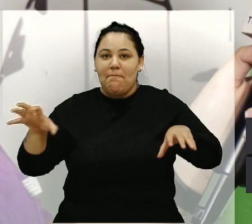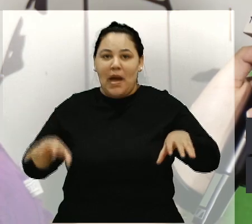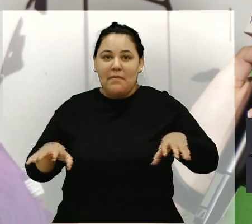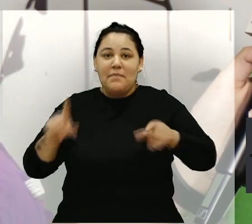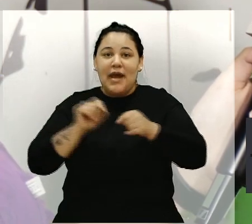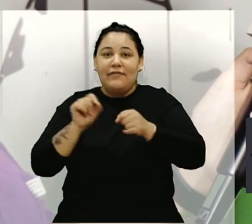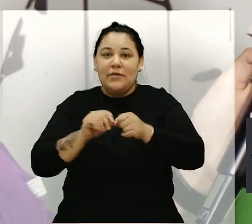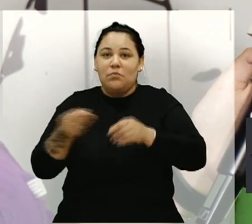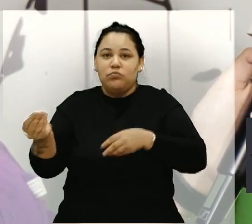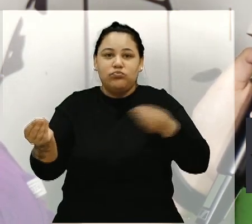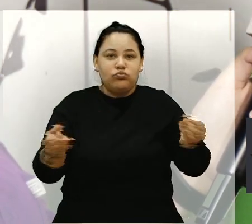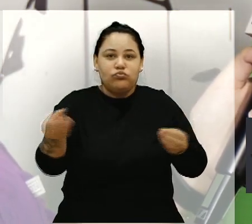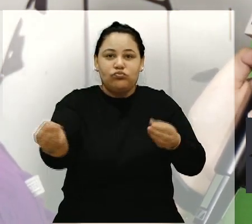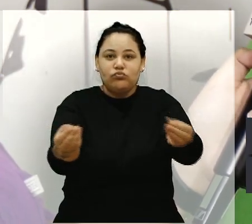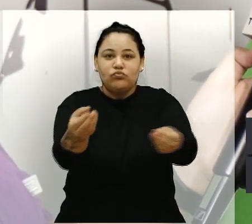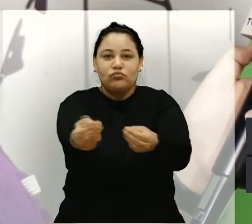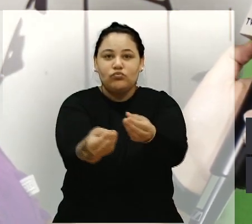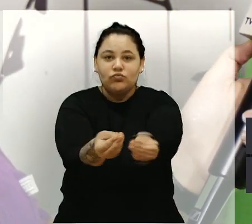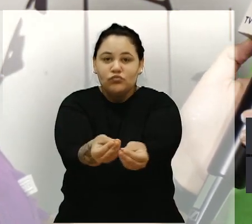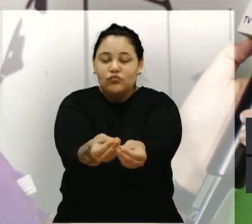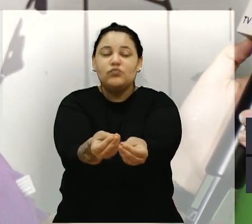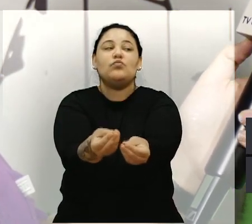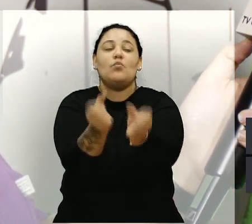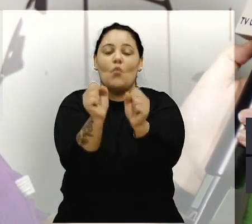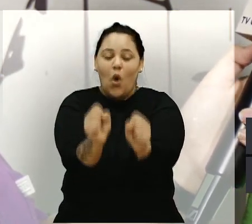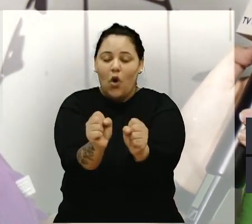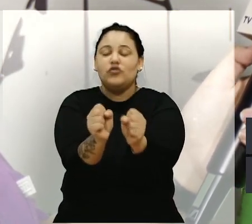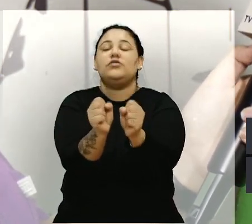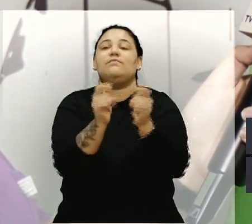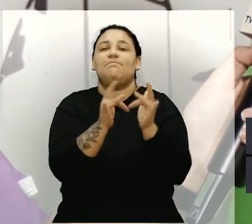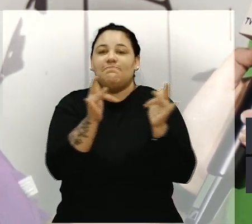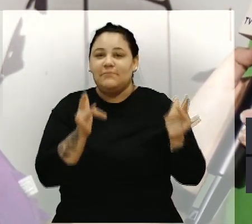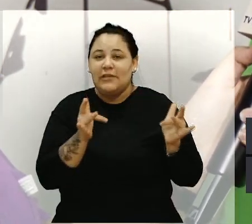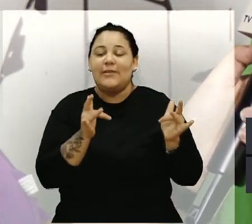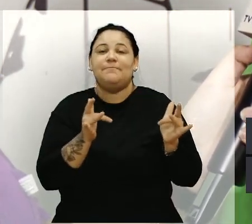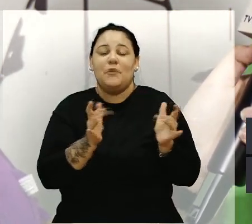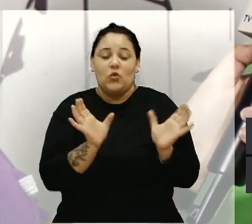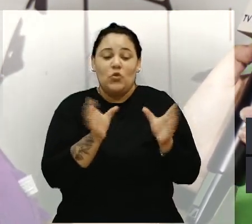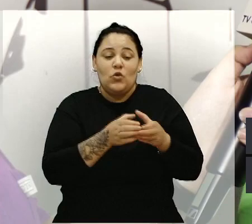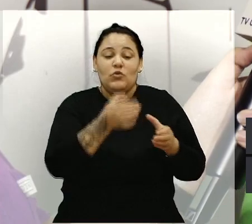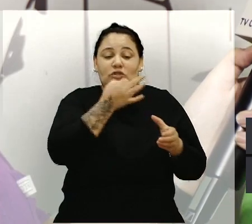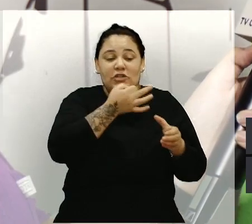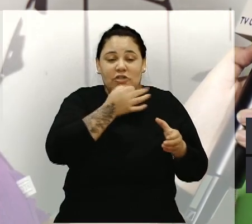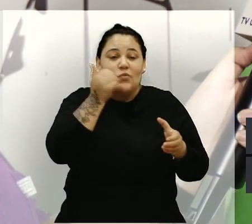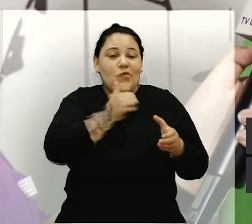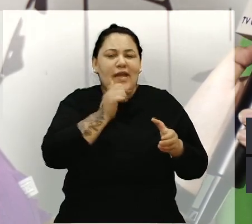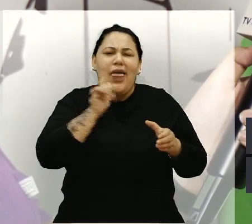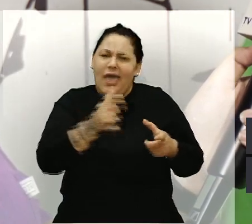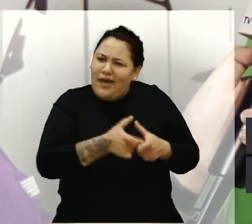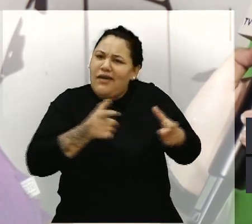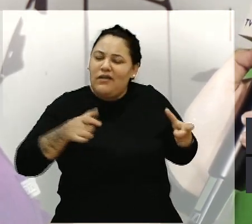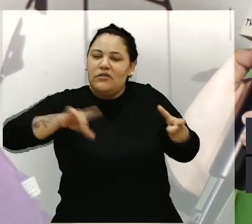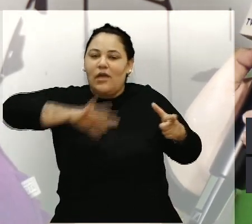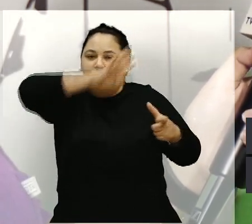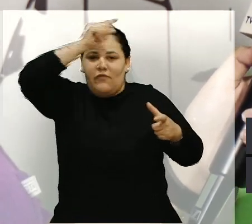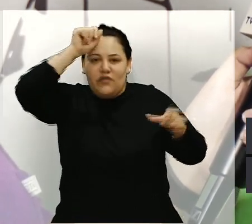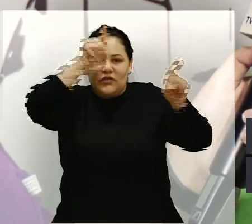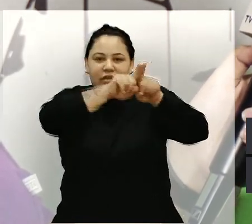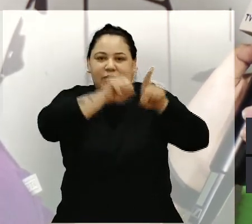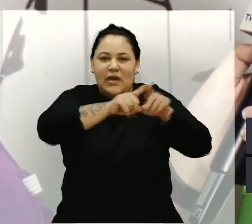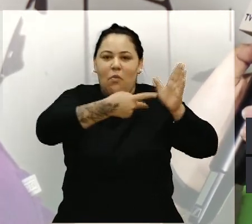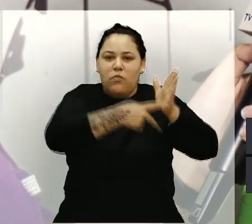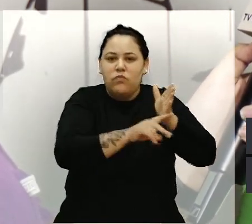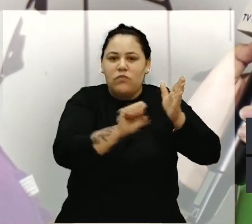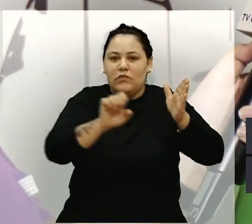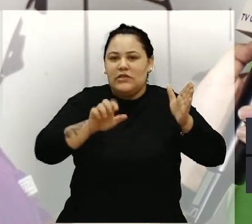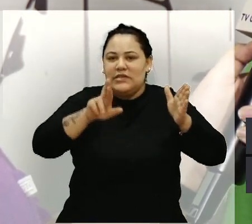coleta. A rede das mulheres de Caxias é muito grande, então tem na Prefeitura, tem no Sinserve,